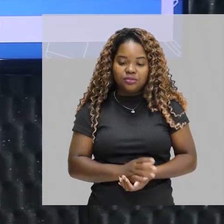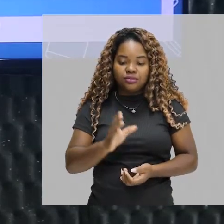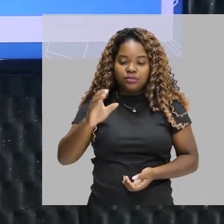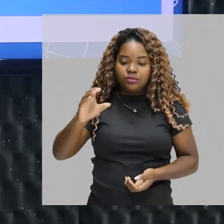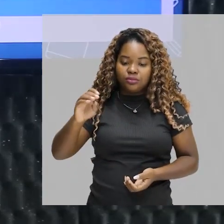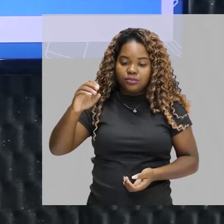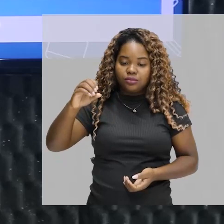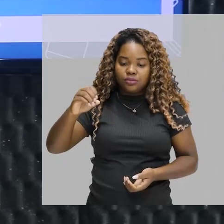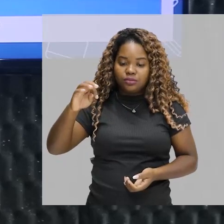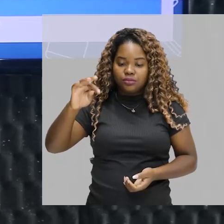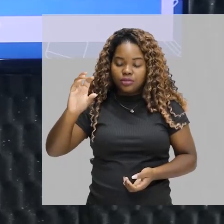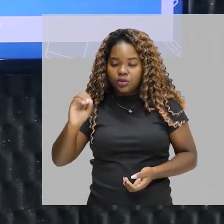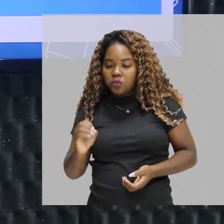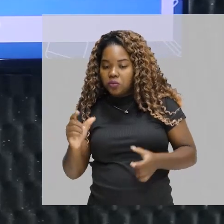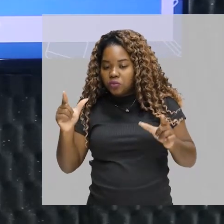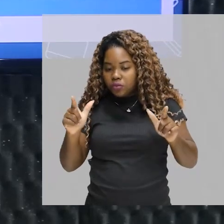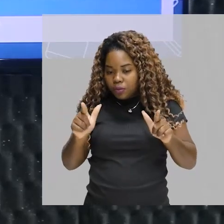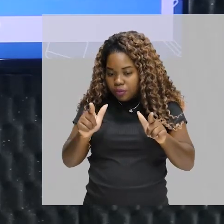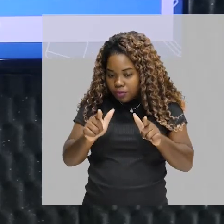conto normalmente é curto,